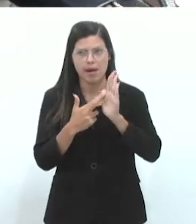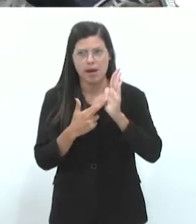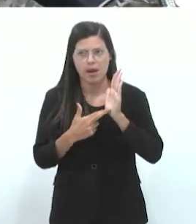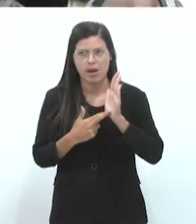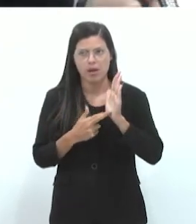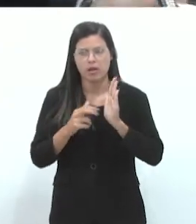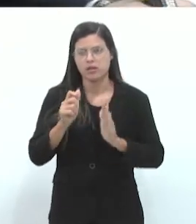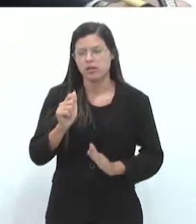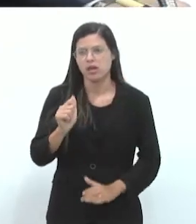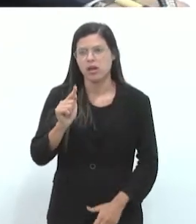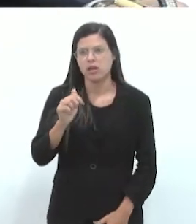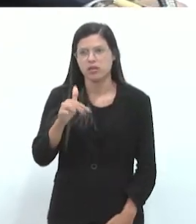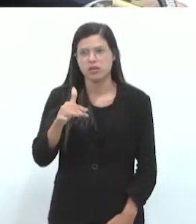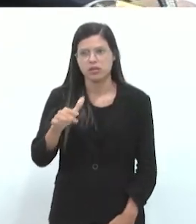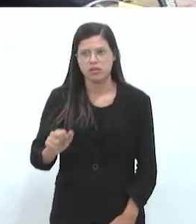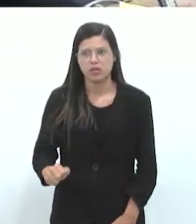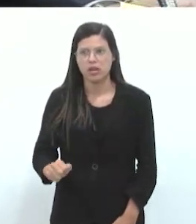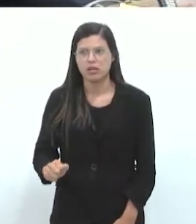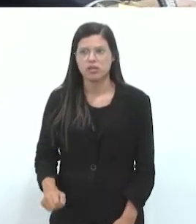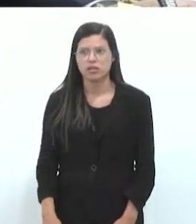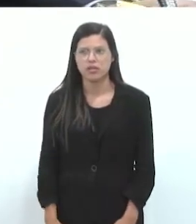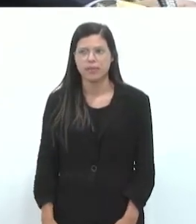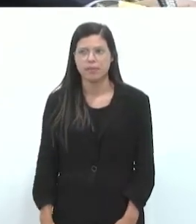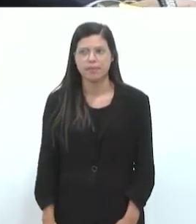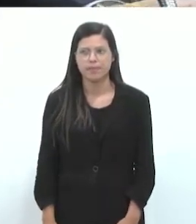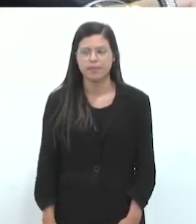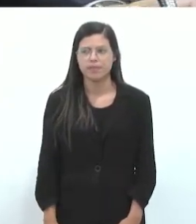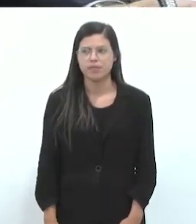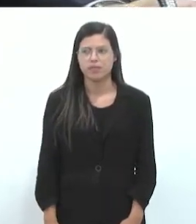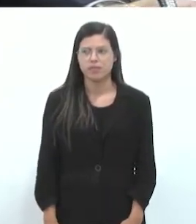alguma agência, mas é que, originalmente,